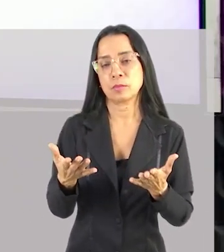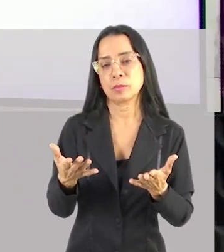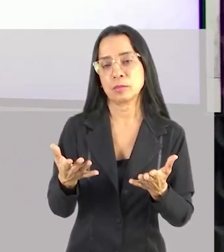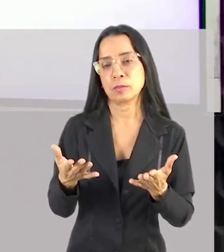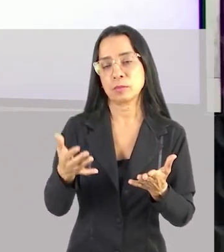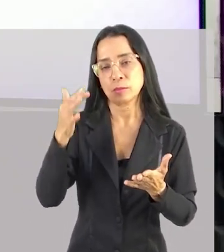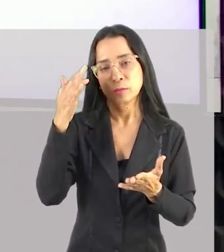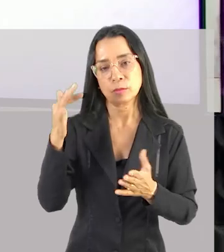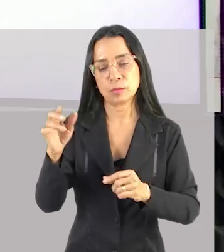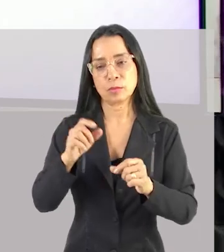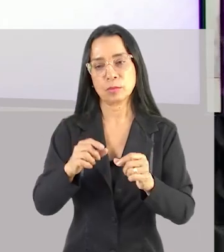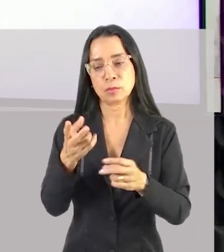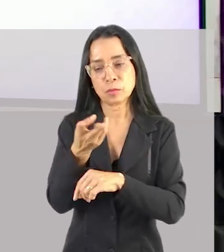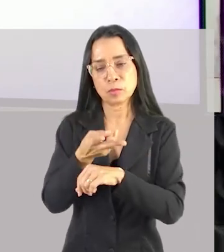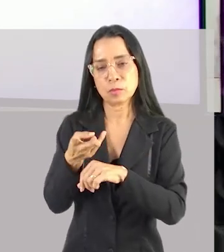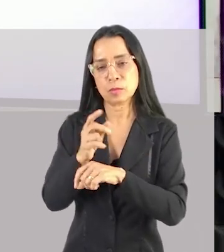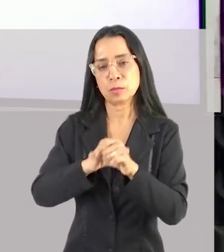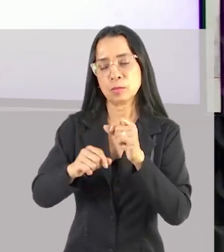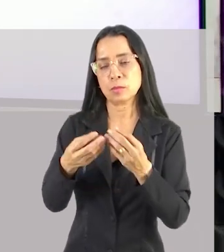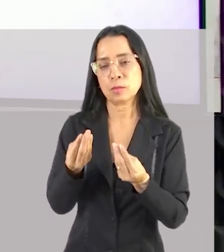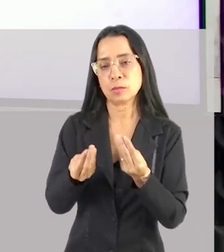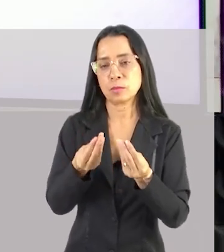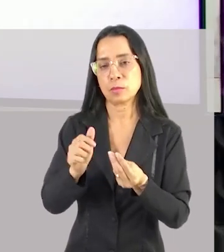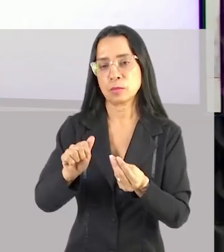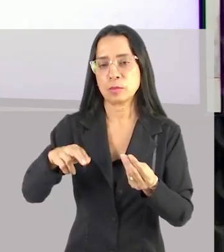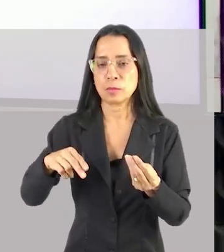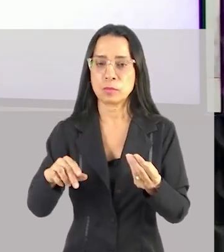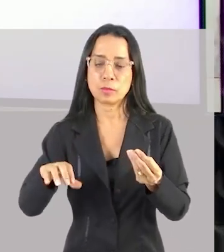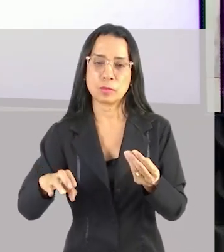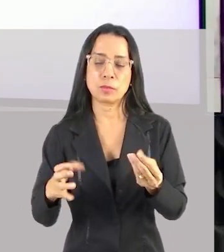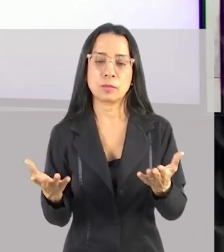cada filósofo vai fazer isso à sua maneira.